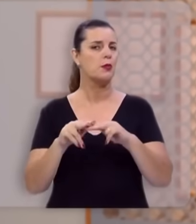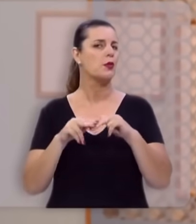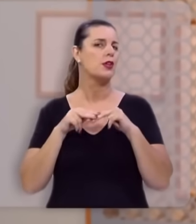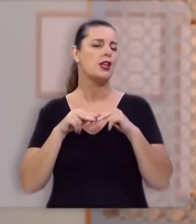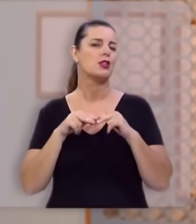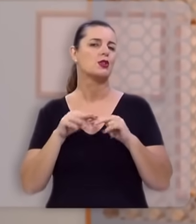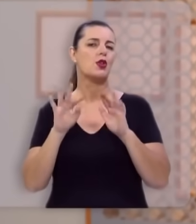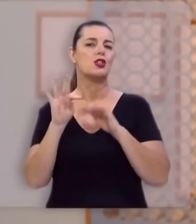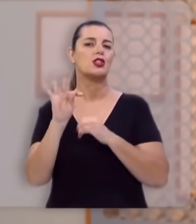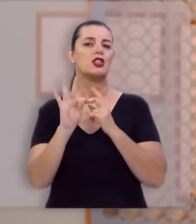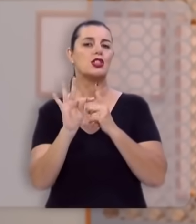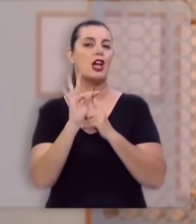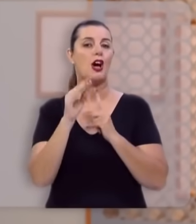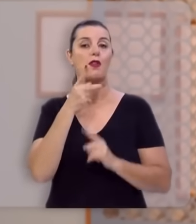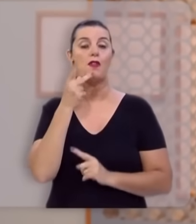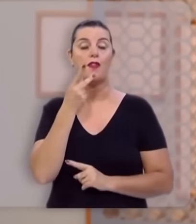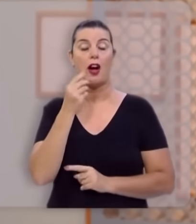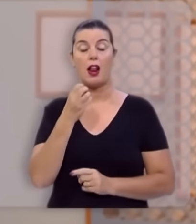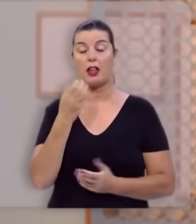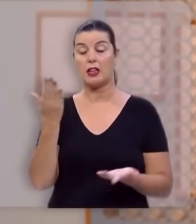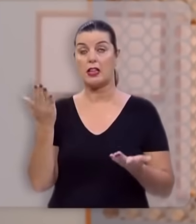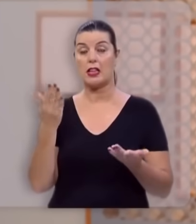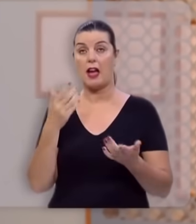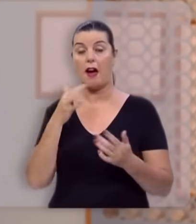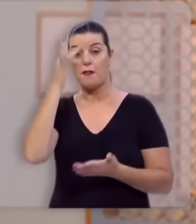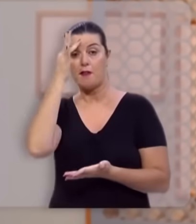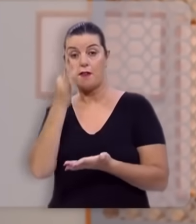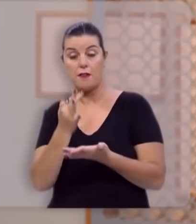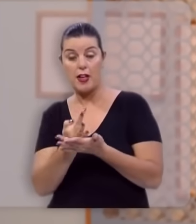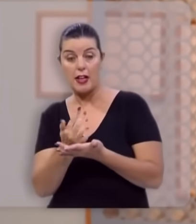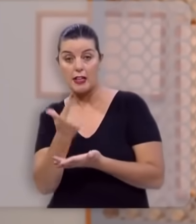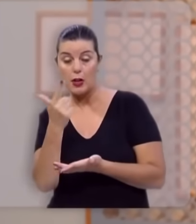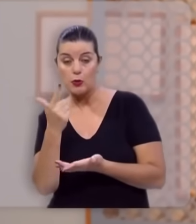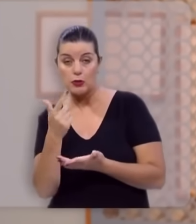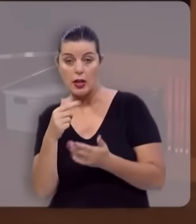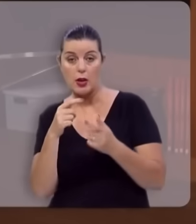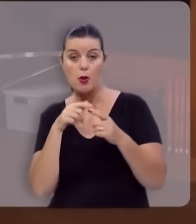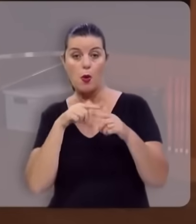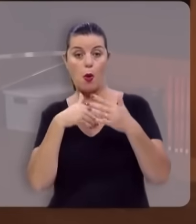obras é morta, porque a verdadeira fé produz obras.